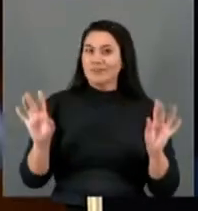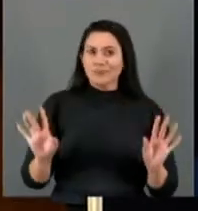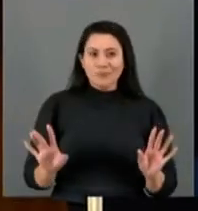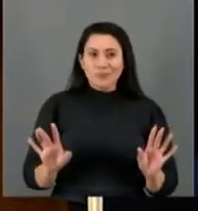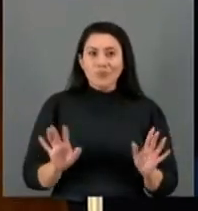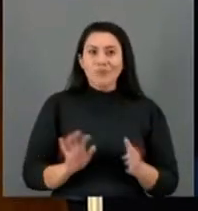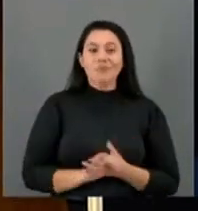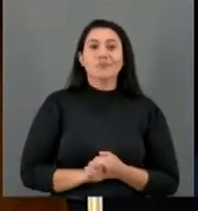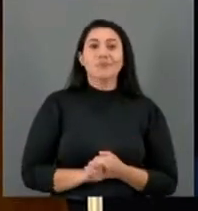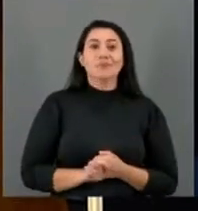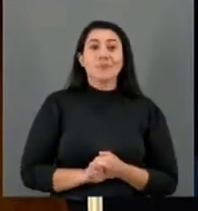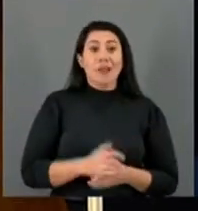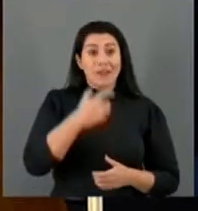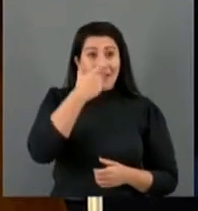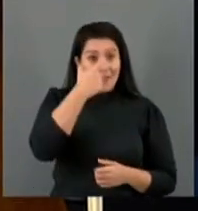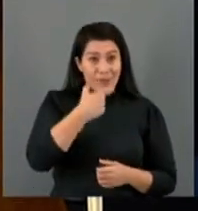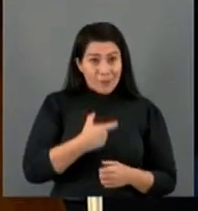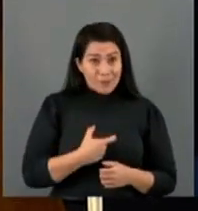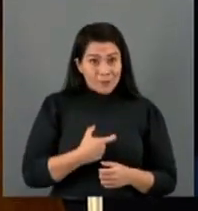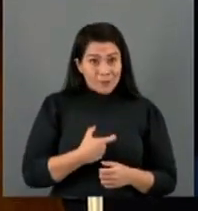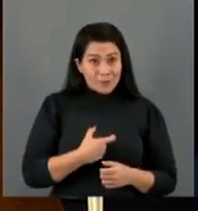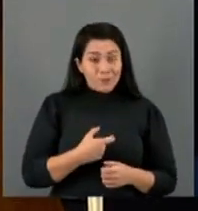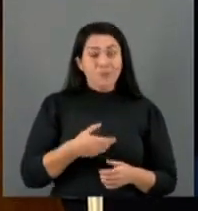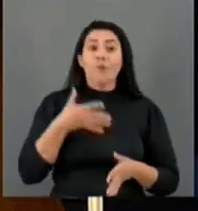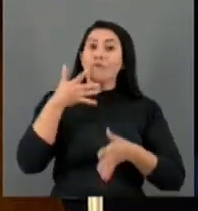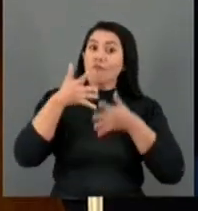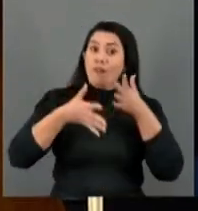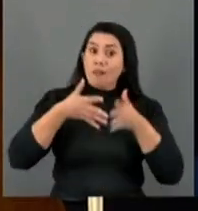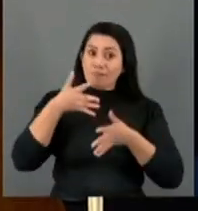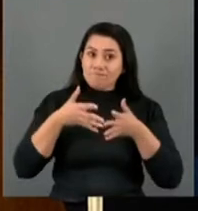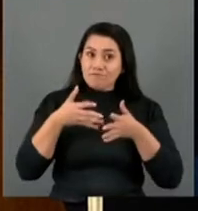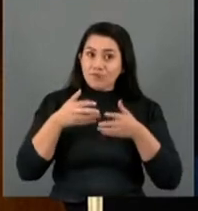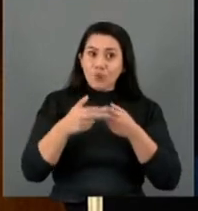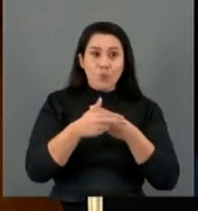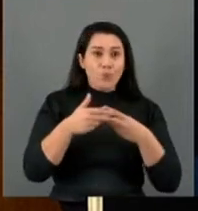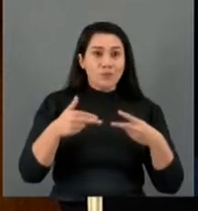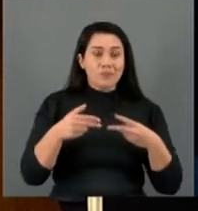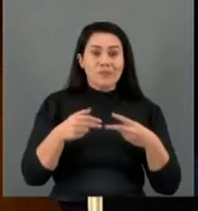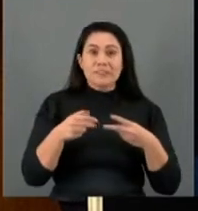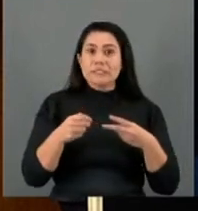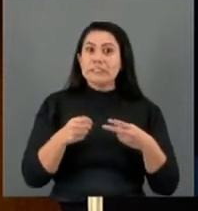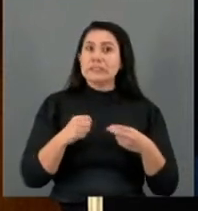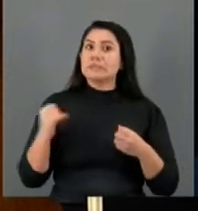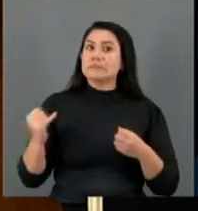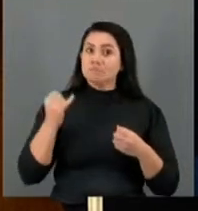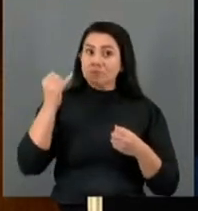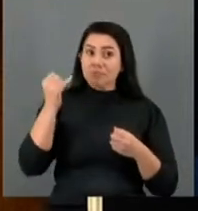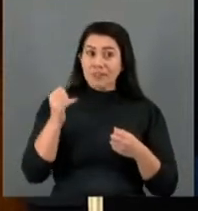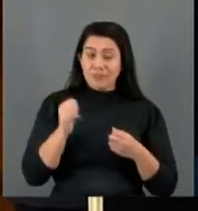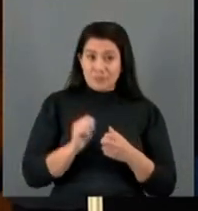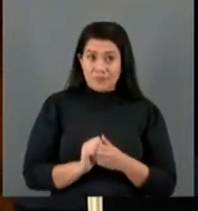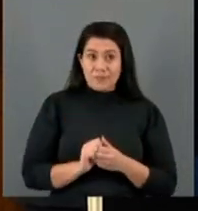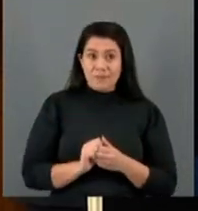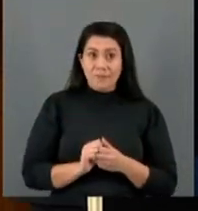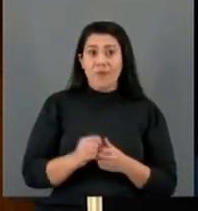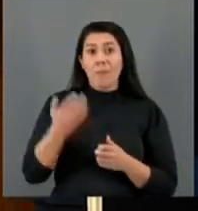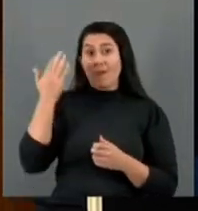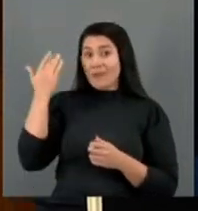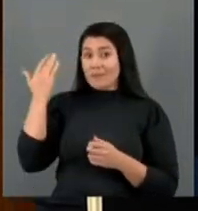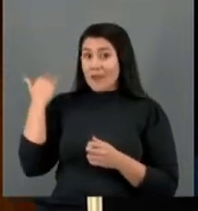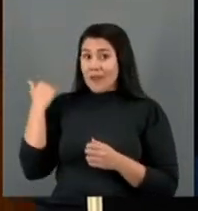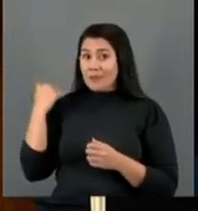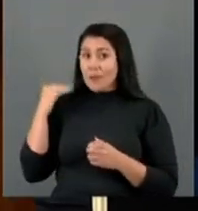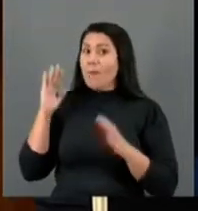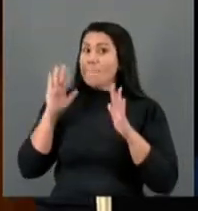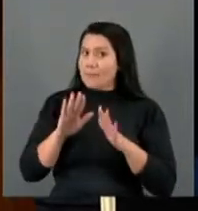vou falar de coisas que são inquestionáveis, eu vou falar do passado, e o passado o mais recente possível. Vou